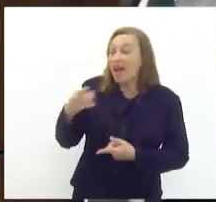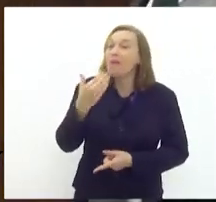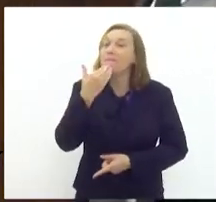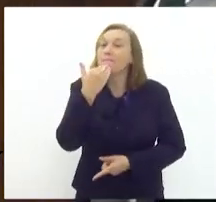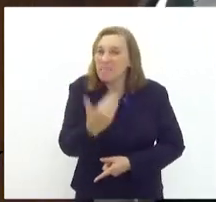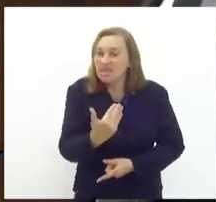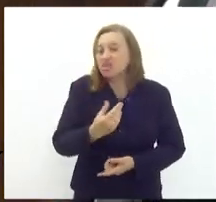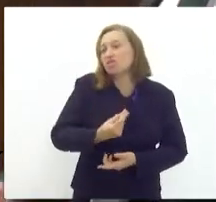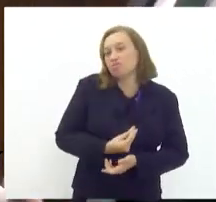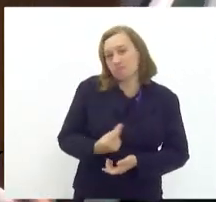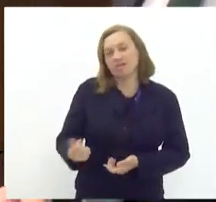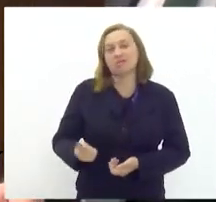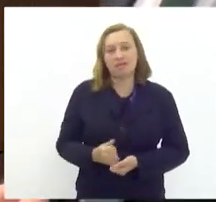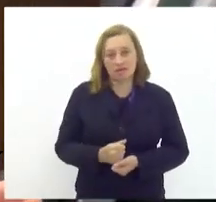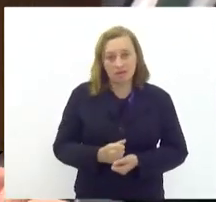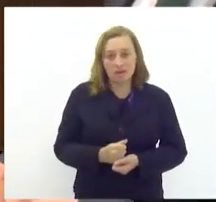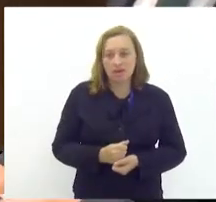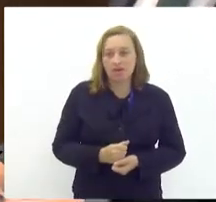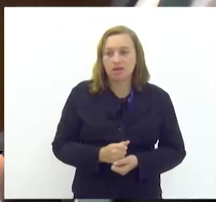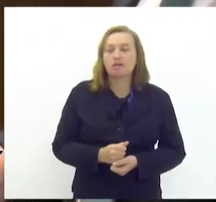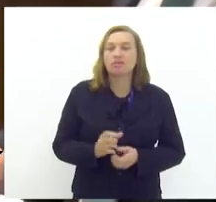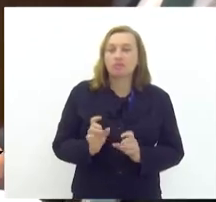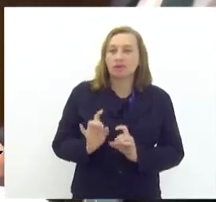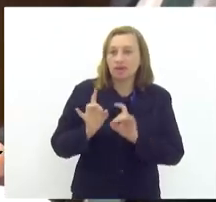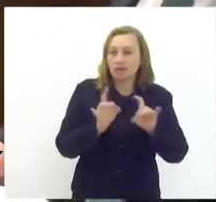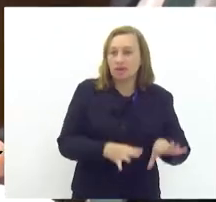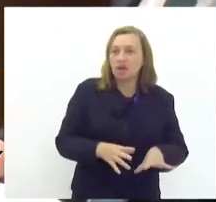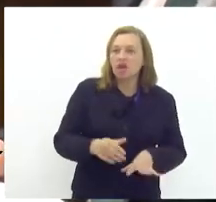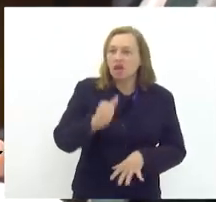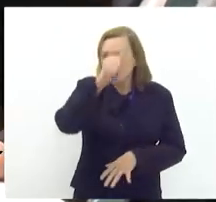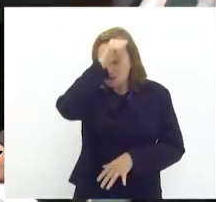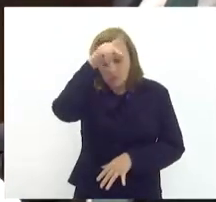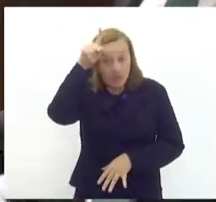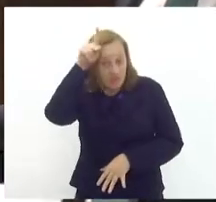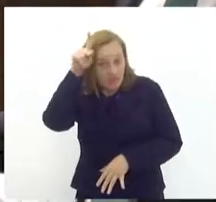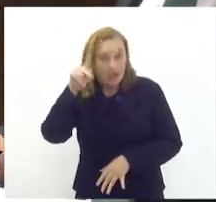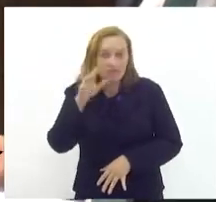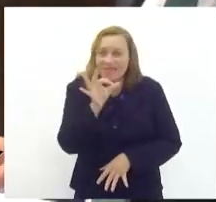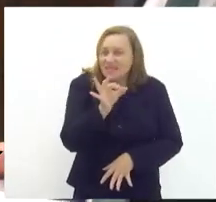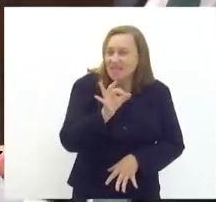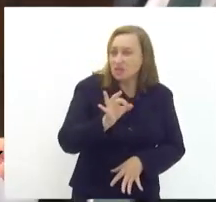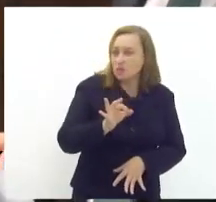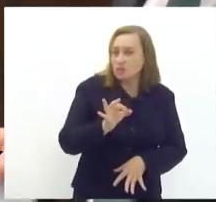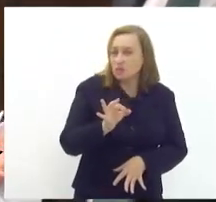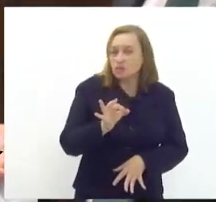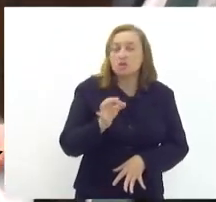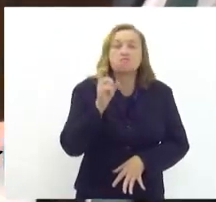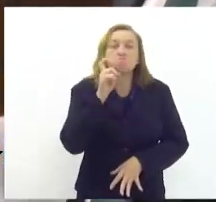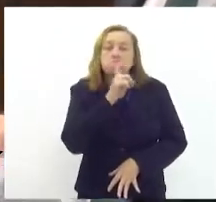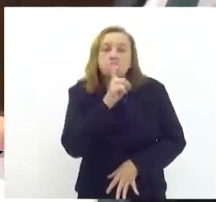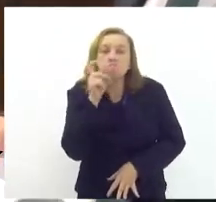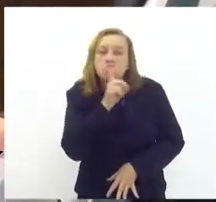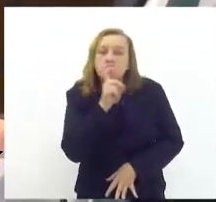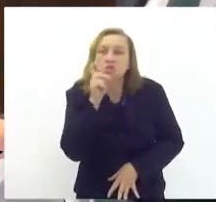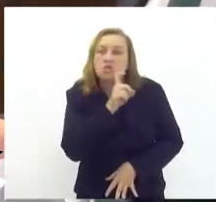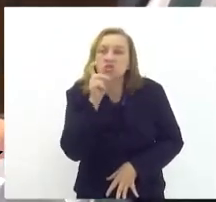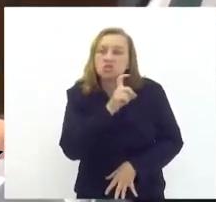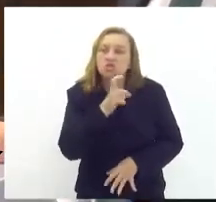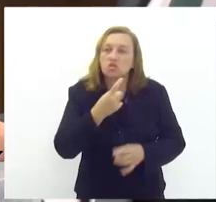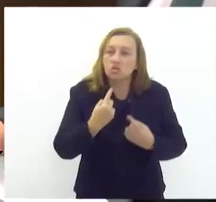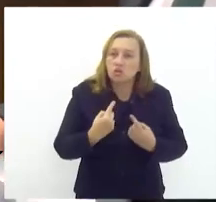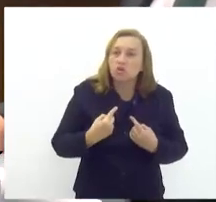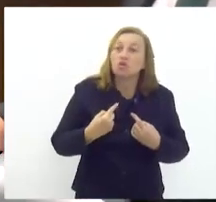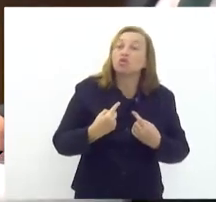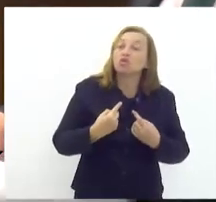exoneração e o prefeito ardilosamente mentirosamente afrontando mais